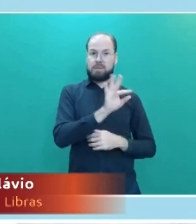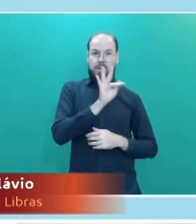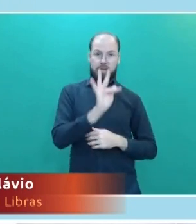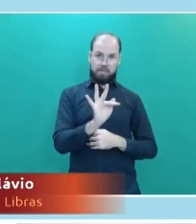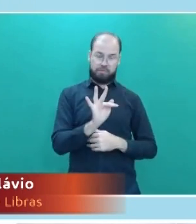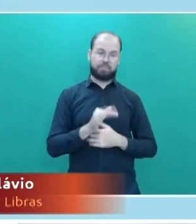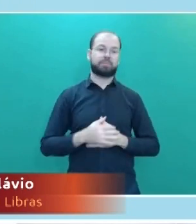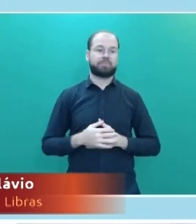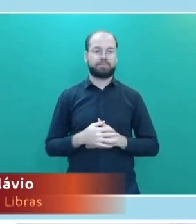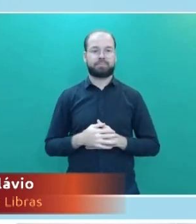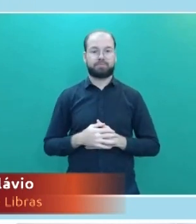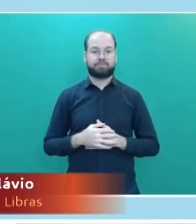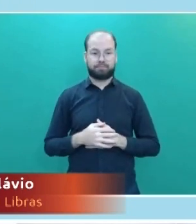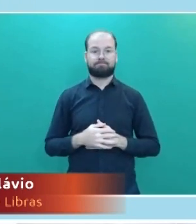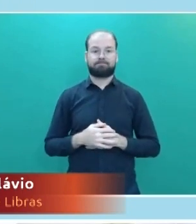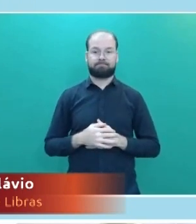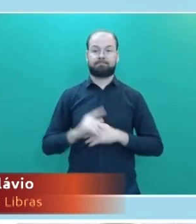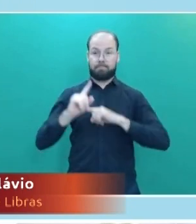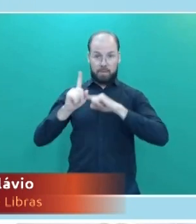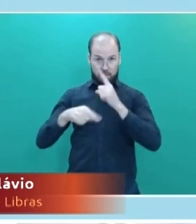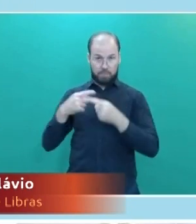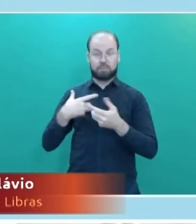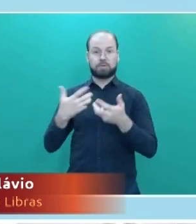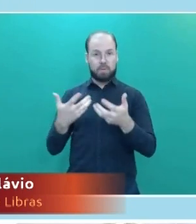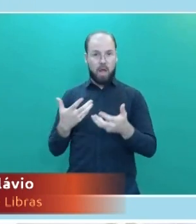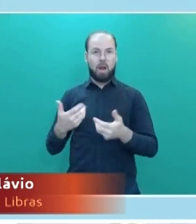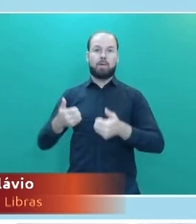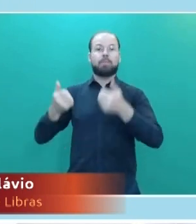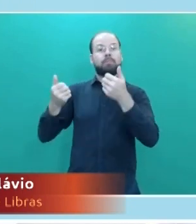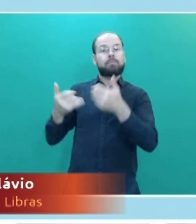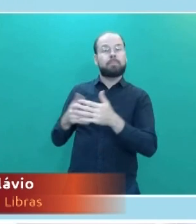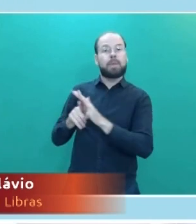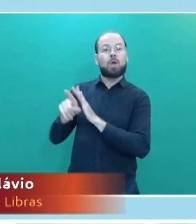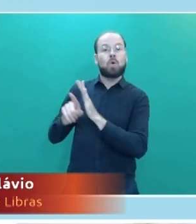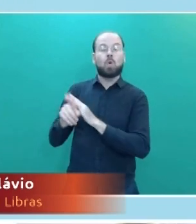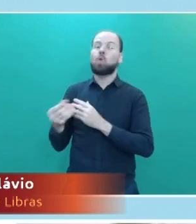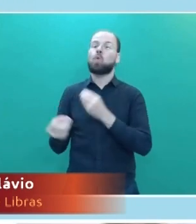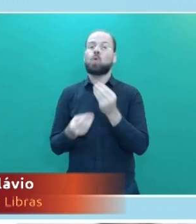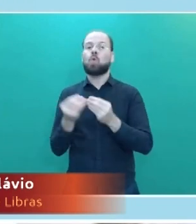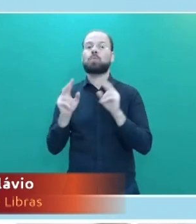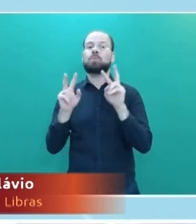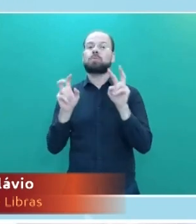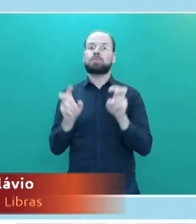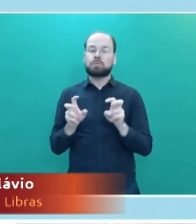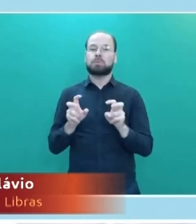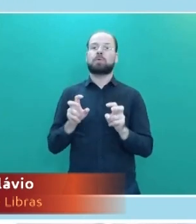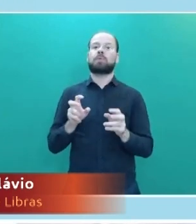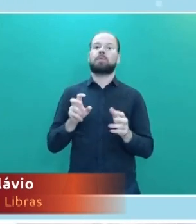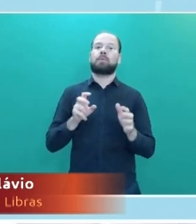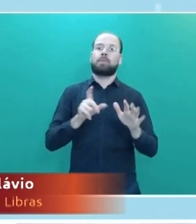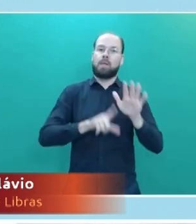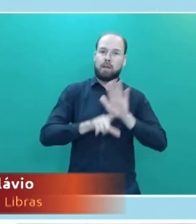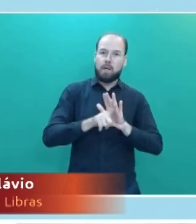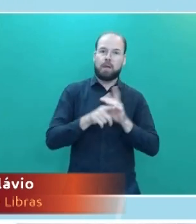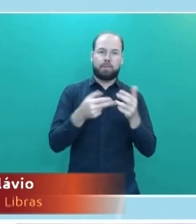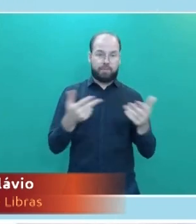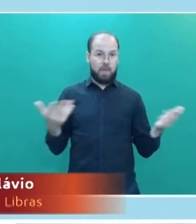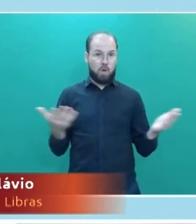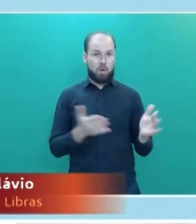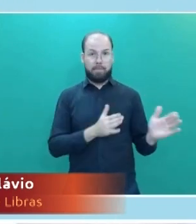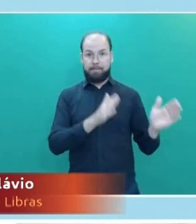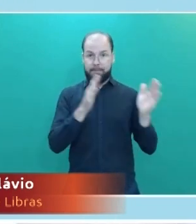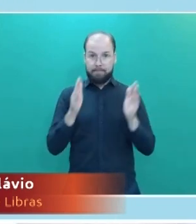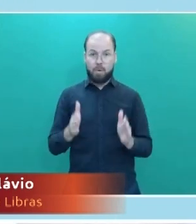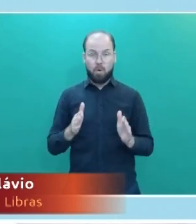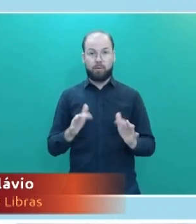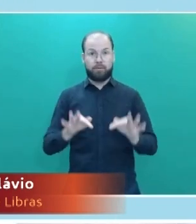Rosana, depois quero até falar com você sobre penalidades, como que esses processos geralmente caminham na justiça, Mas para a gente fechar esse bloco, Xavier,